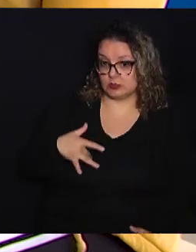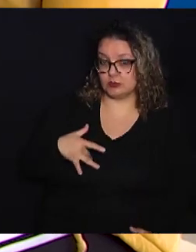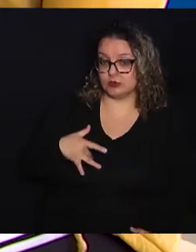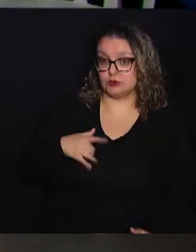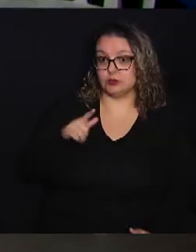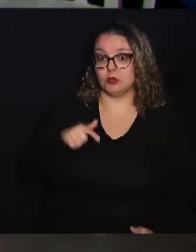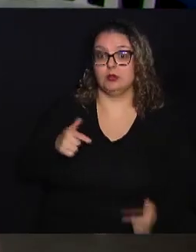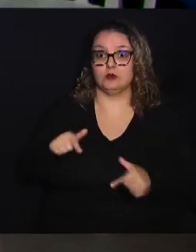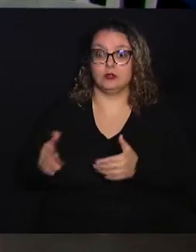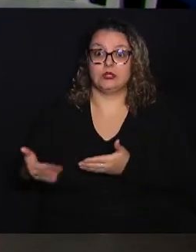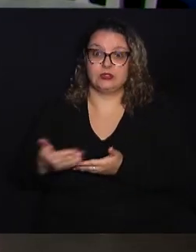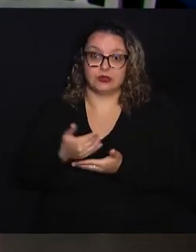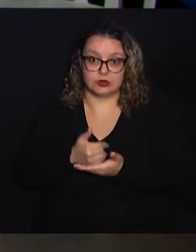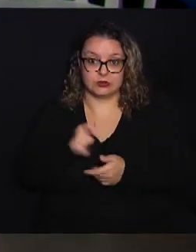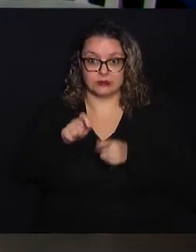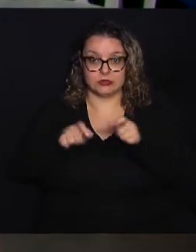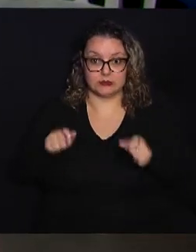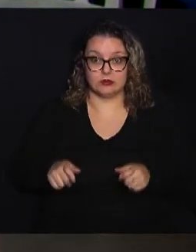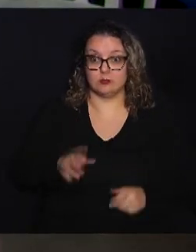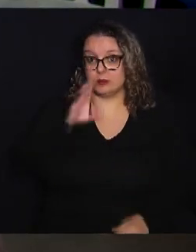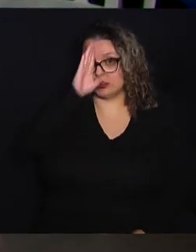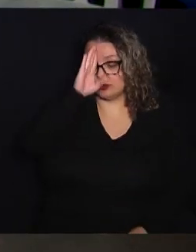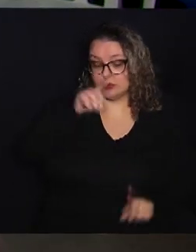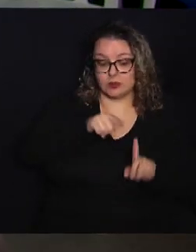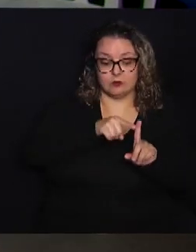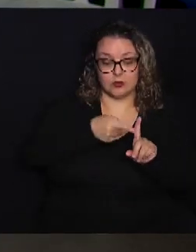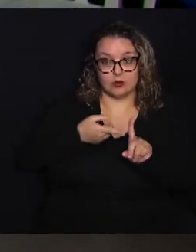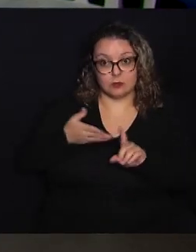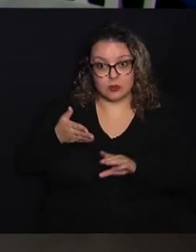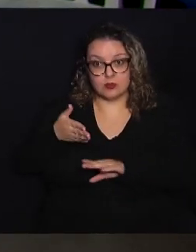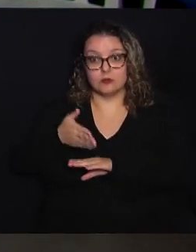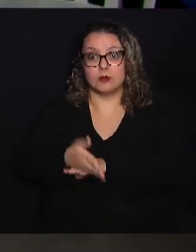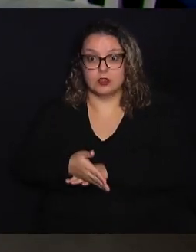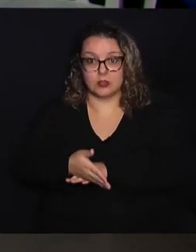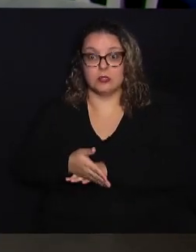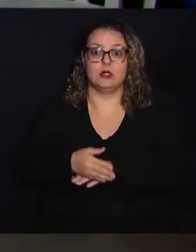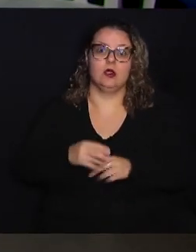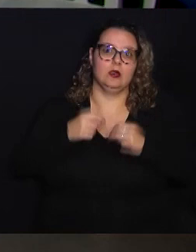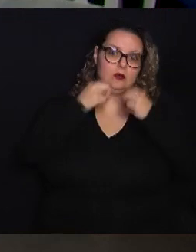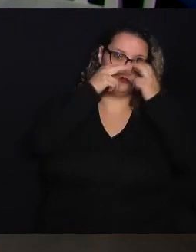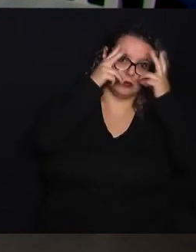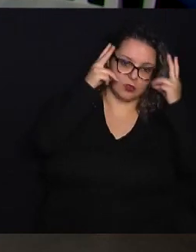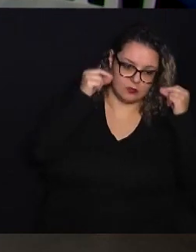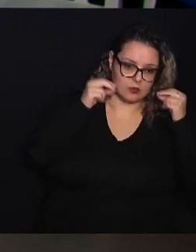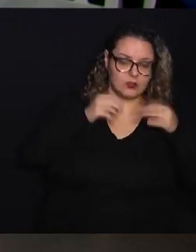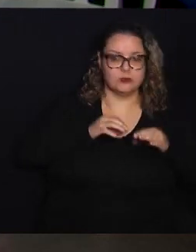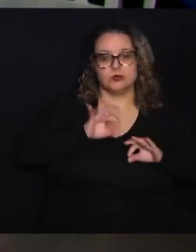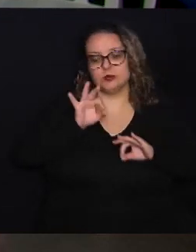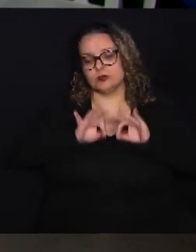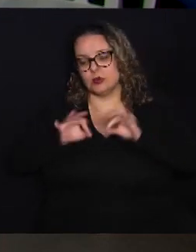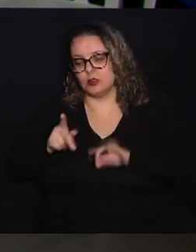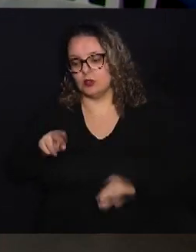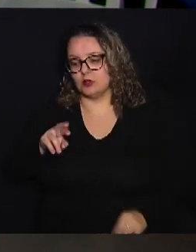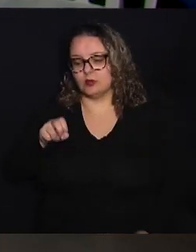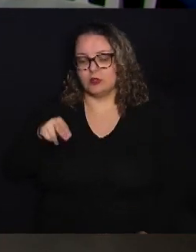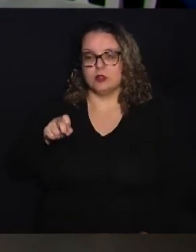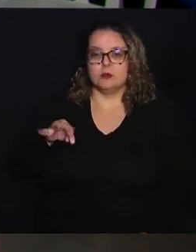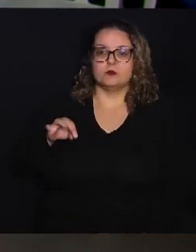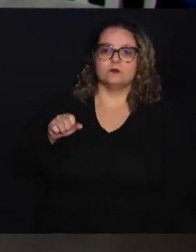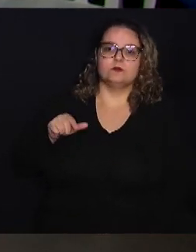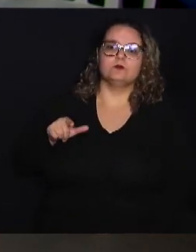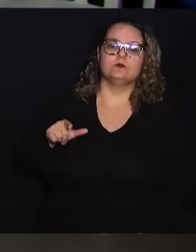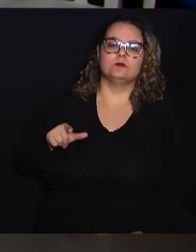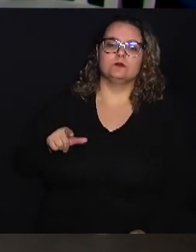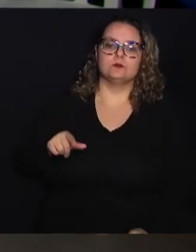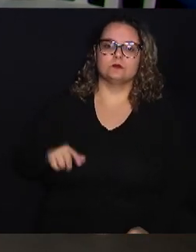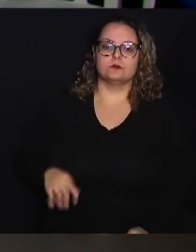Saúde é um local de acolhimento dessas pessoas Principalmente quando as gestantes entram aqui já passam pela enfermagem já vão fazendo todo o pré-natal